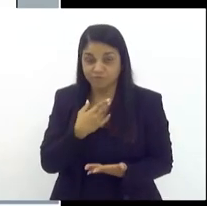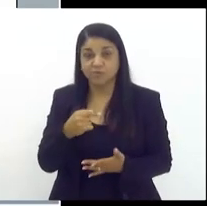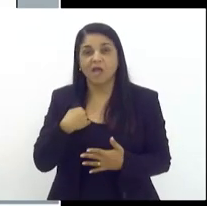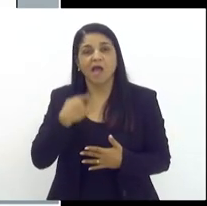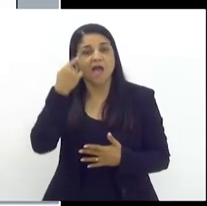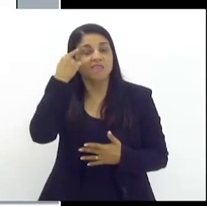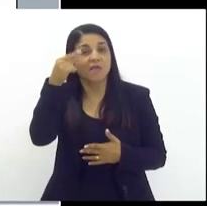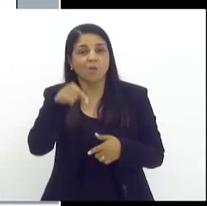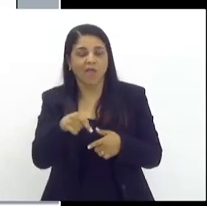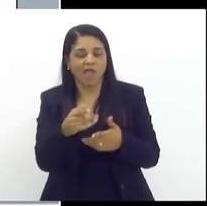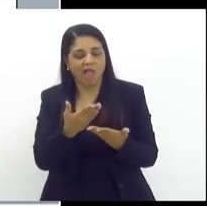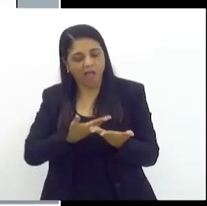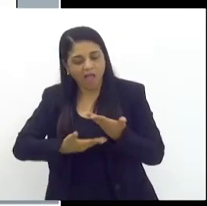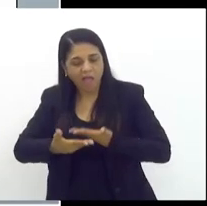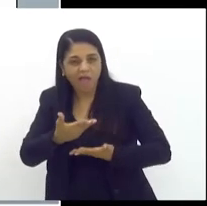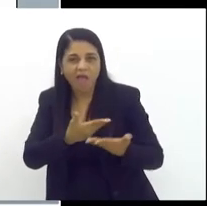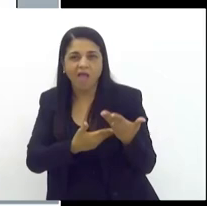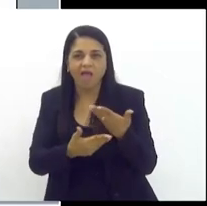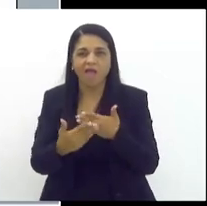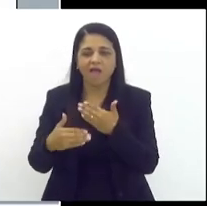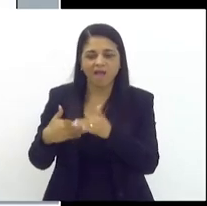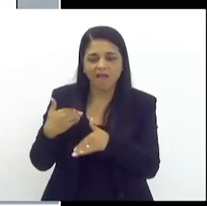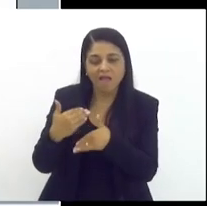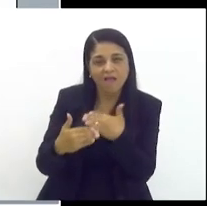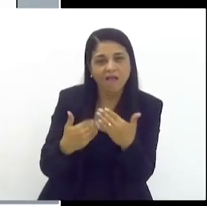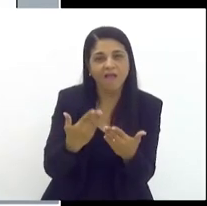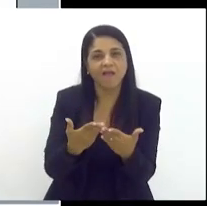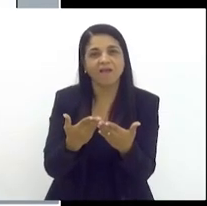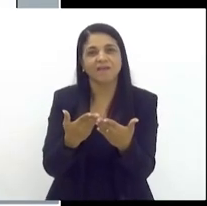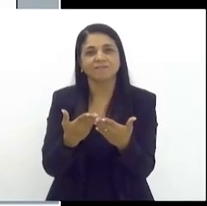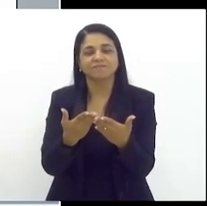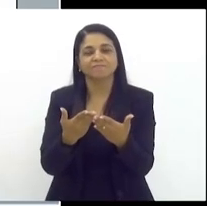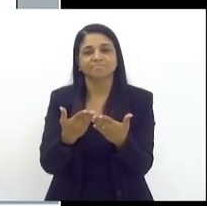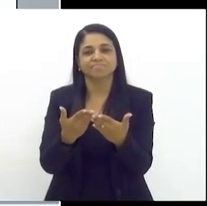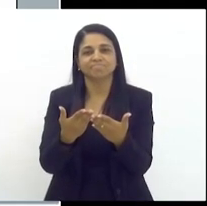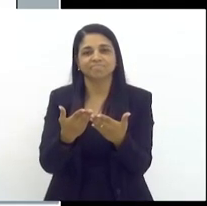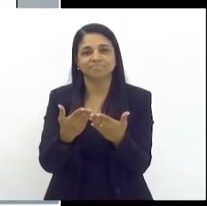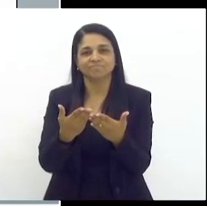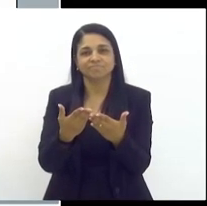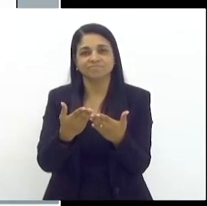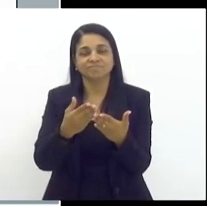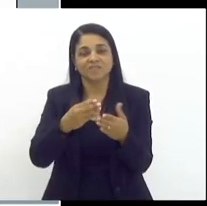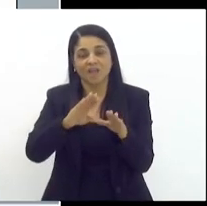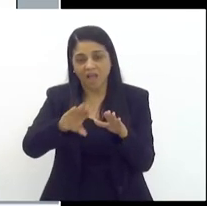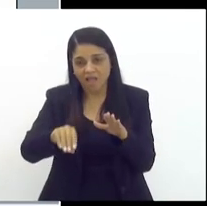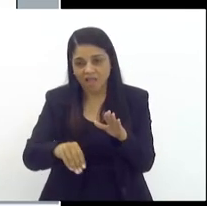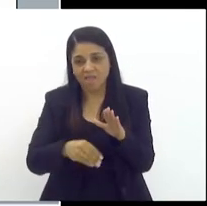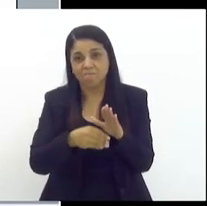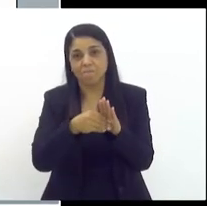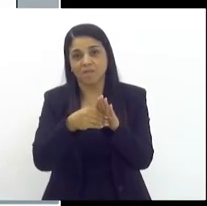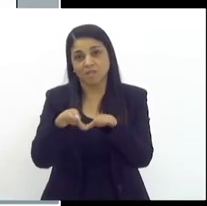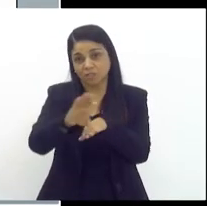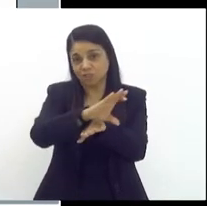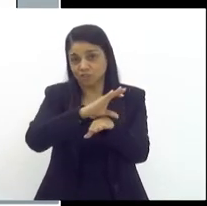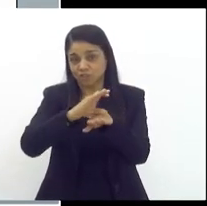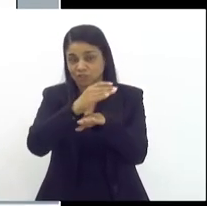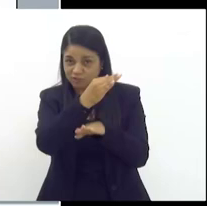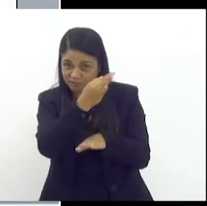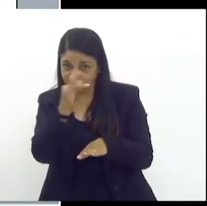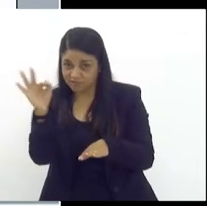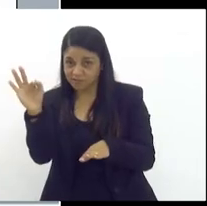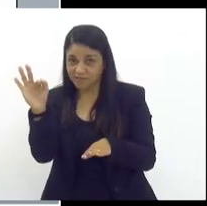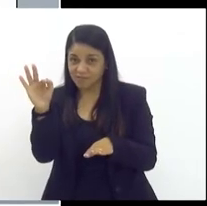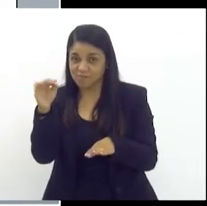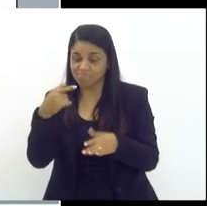tramitando aqui lentamente para quando promulgar a emenda constitucional se ela entra em vigor